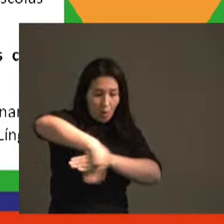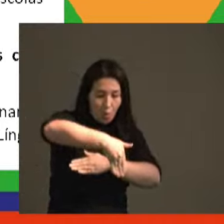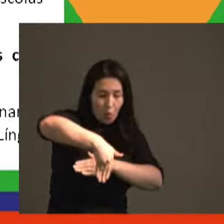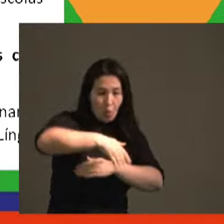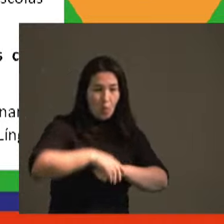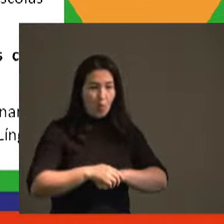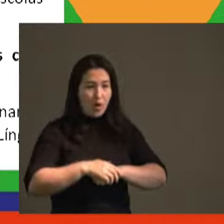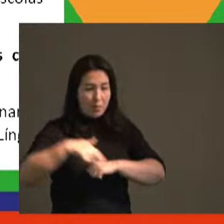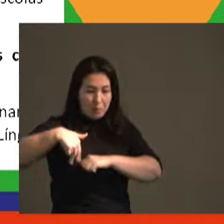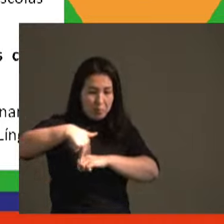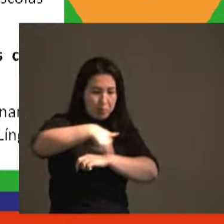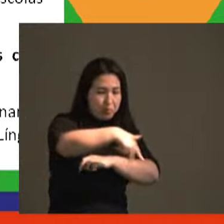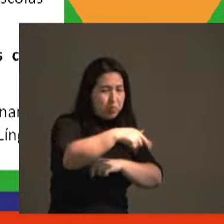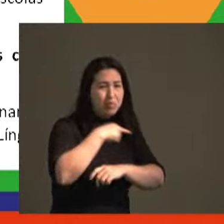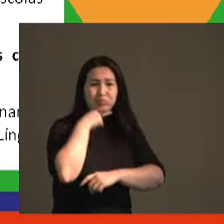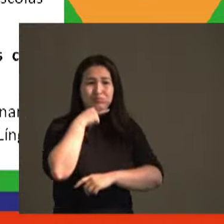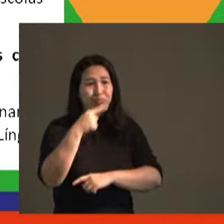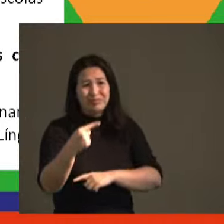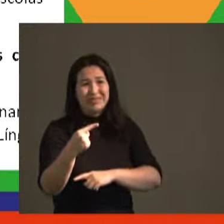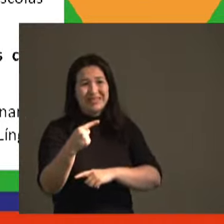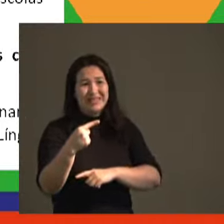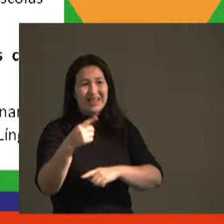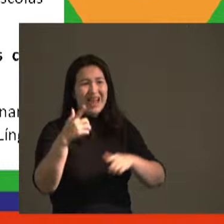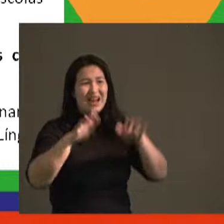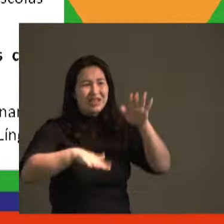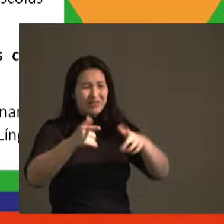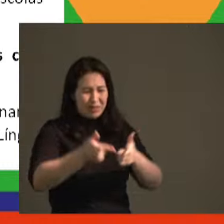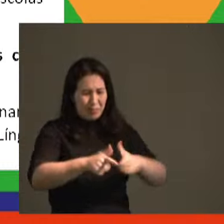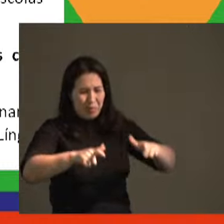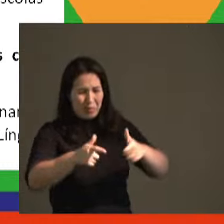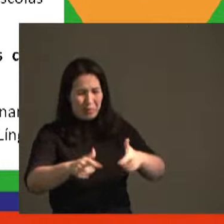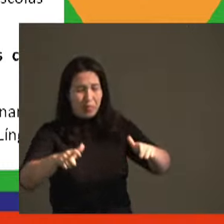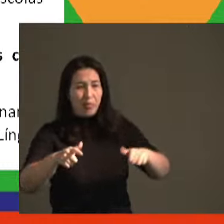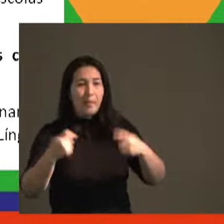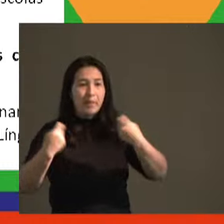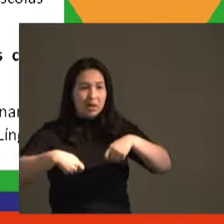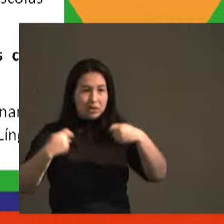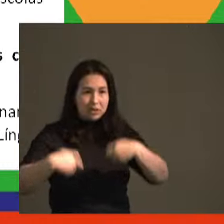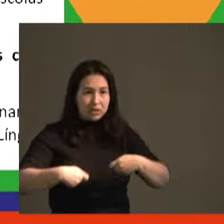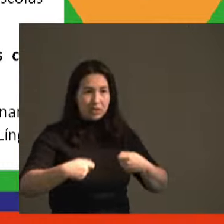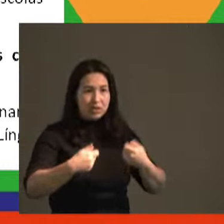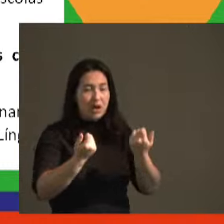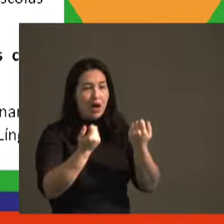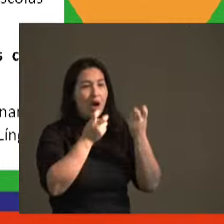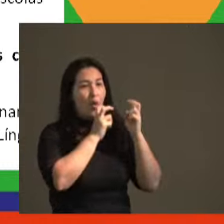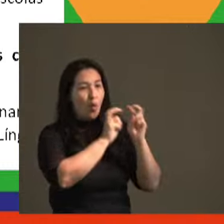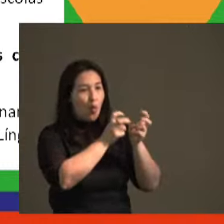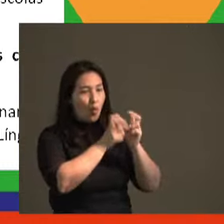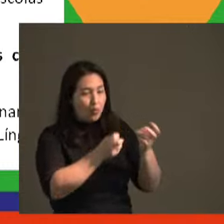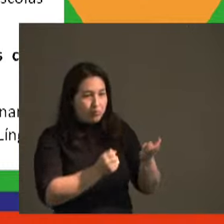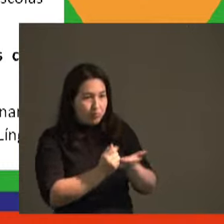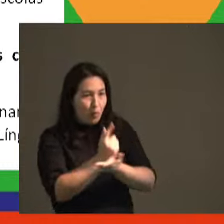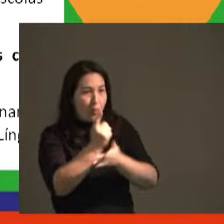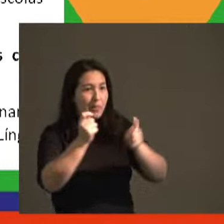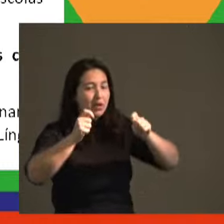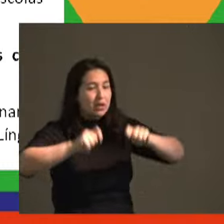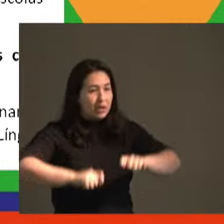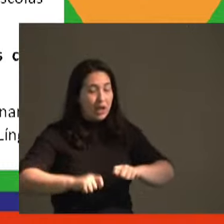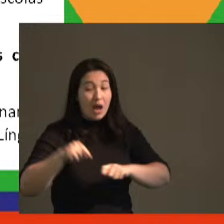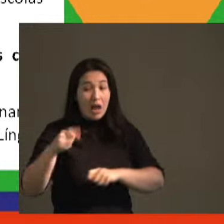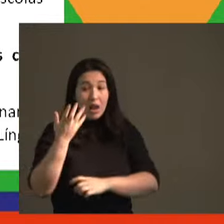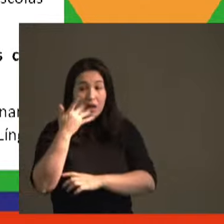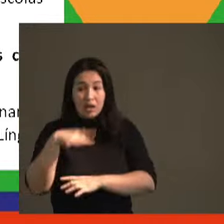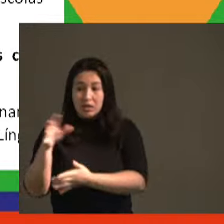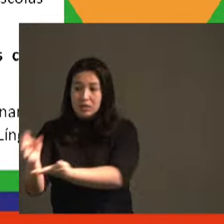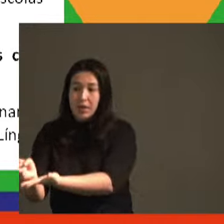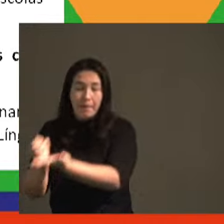são inacessíveis. Para resolver isso, 1.500 ônibus comprados com acessibilidade para buscar a criança em casa e levar